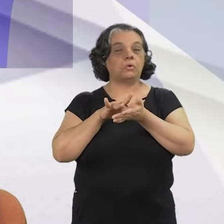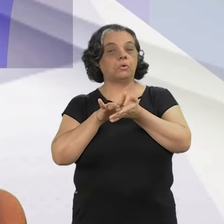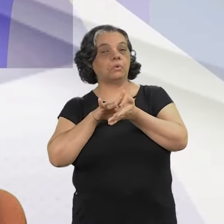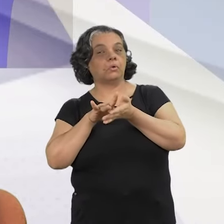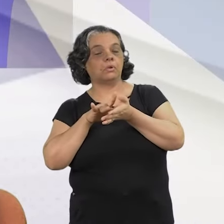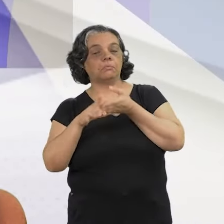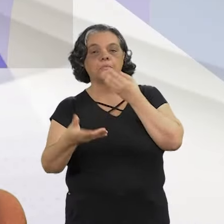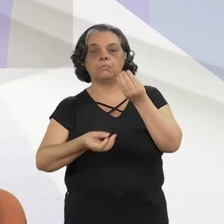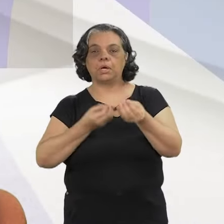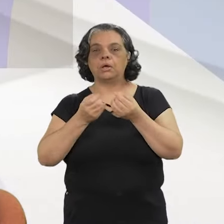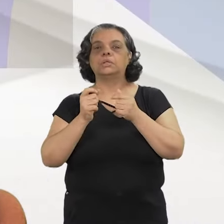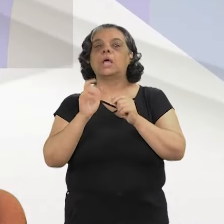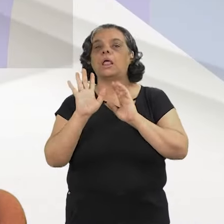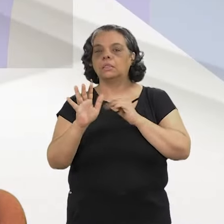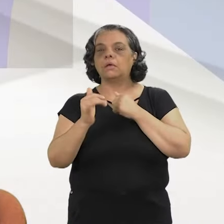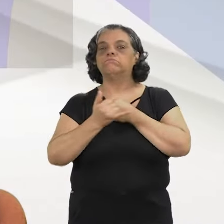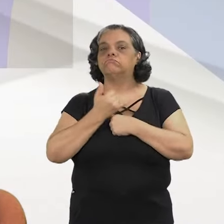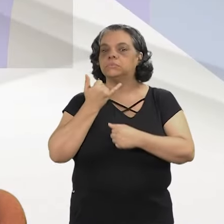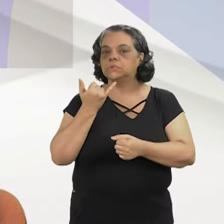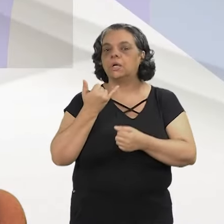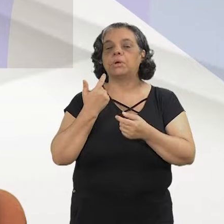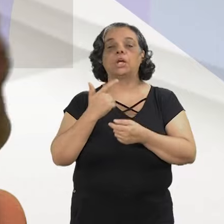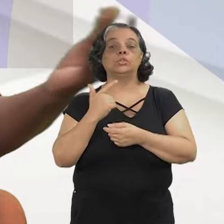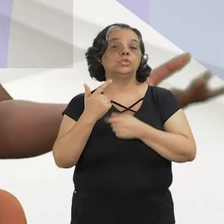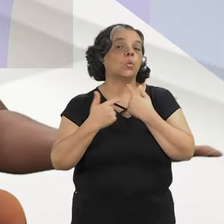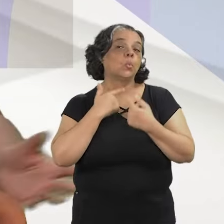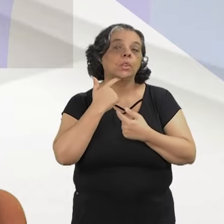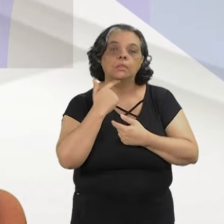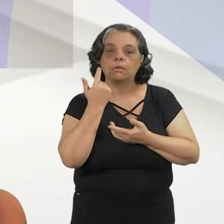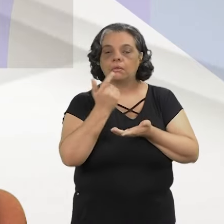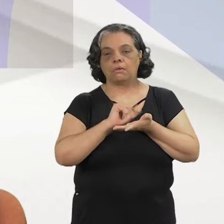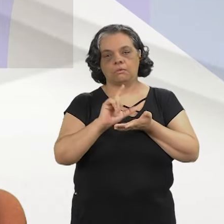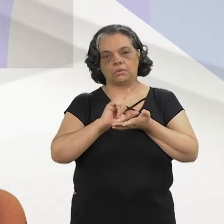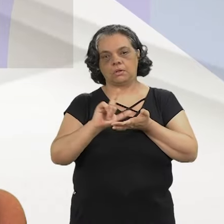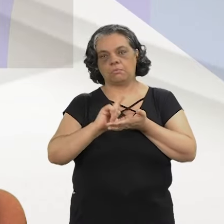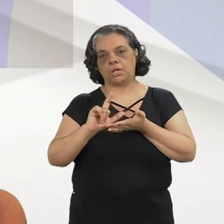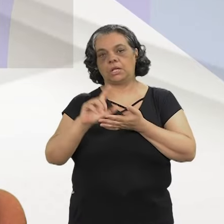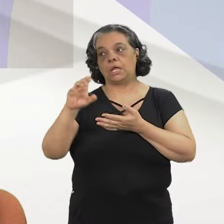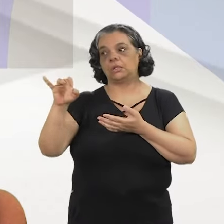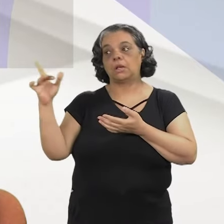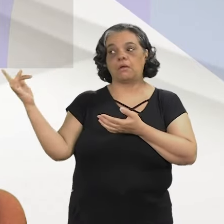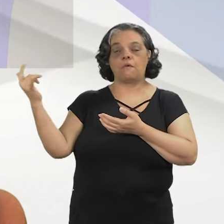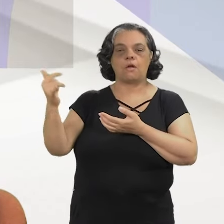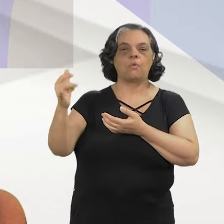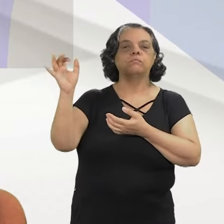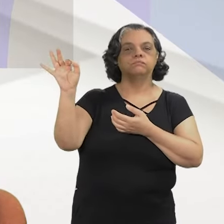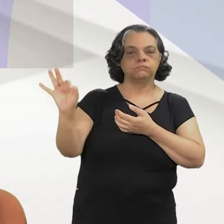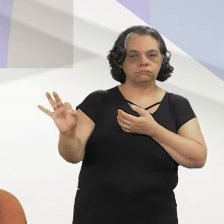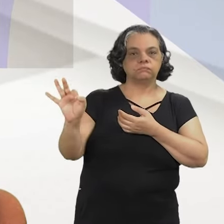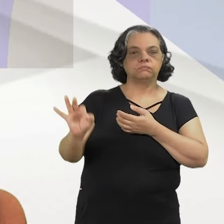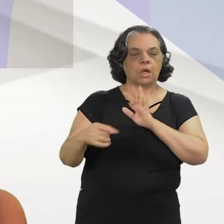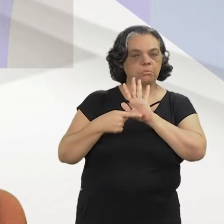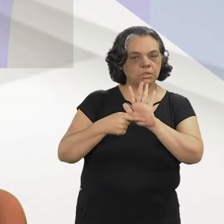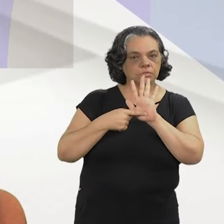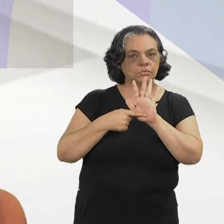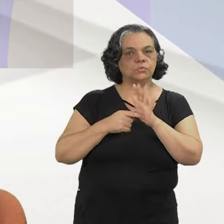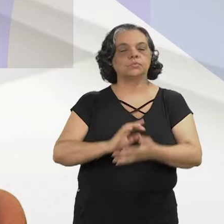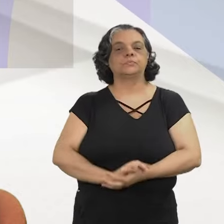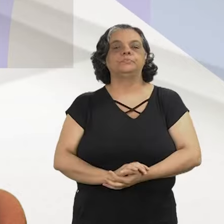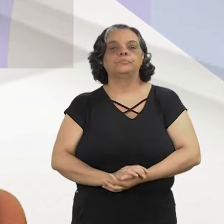nesse negocinho pode até enganar né quando a gente não tem o letramento que Andrea falou muito bem aqui apresentou muito